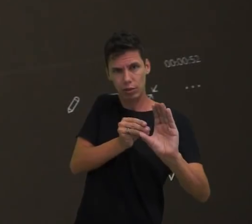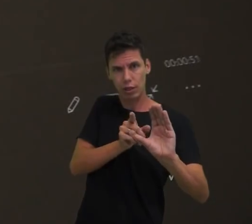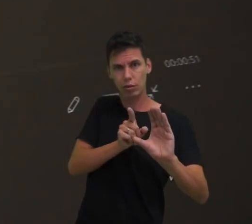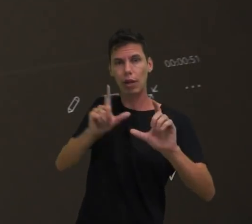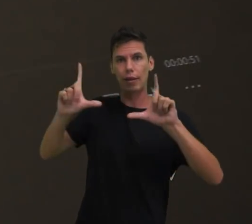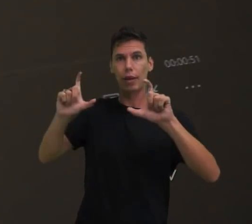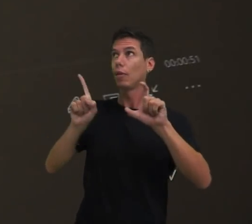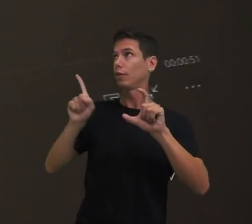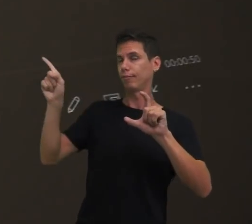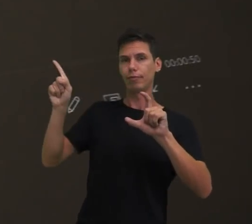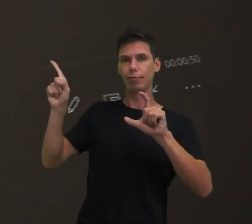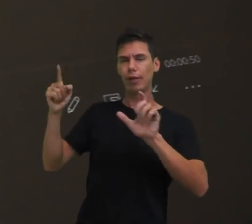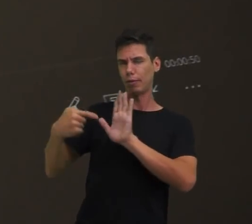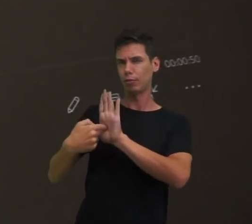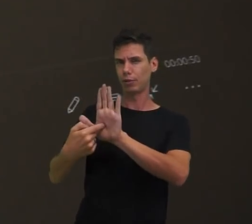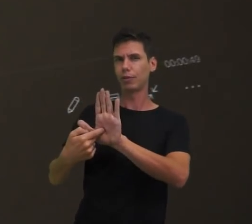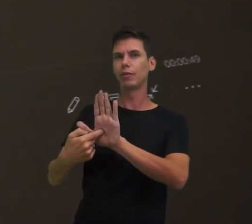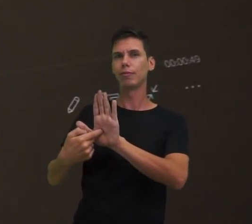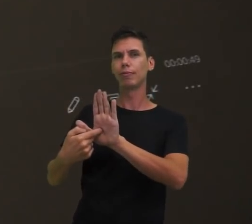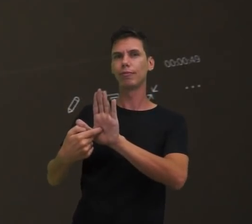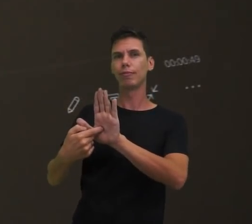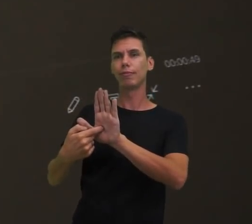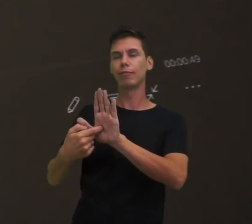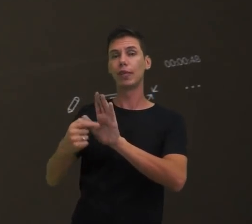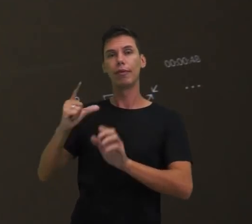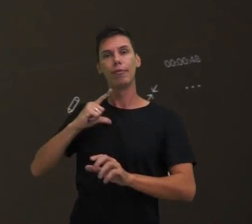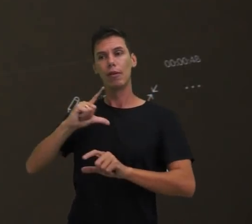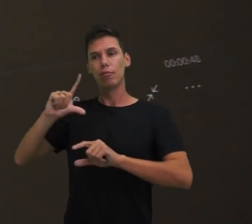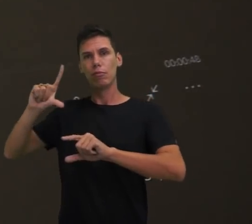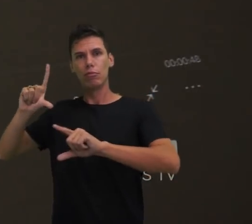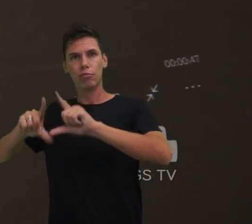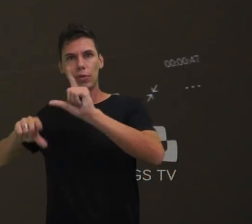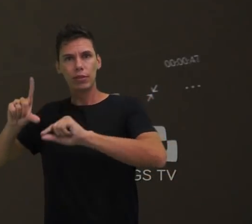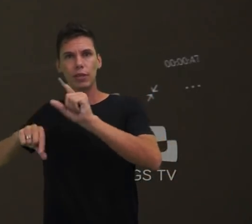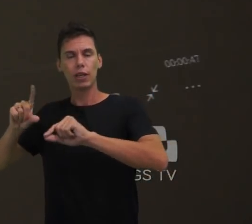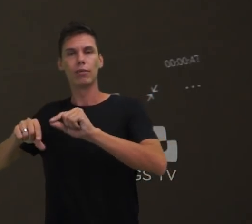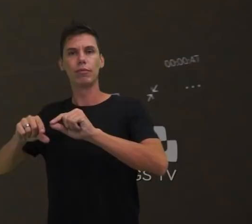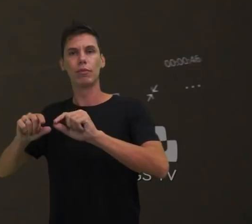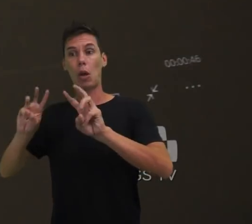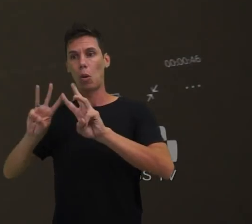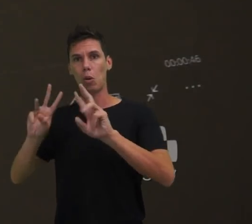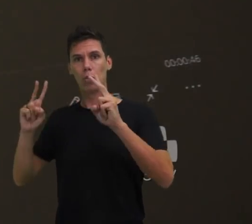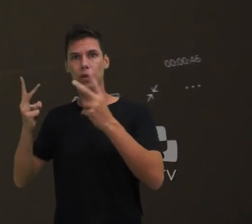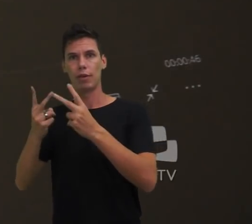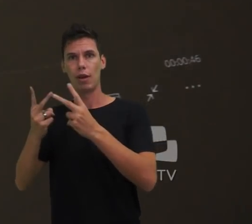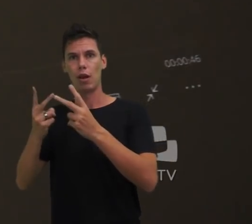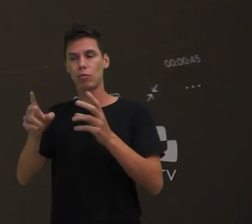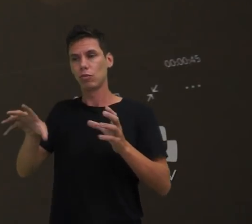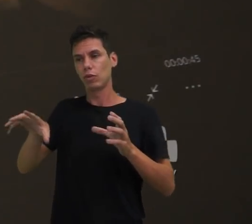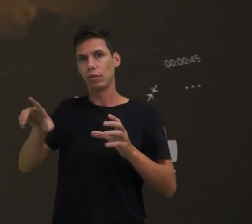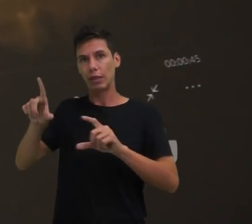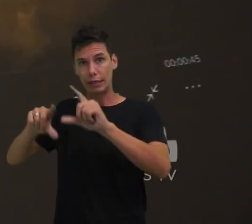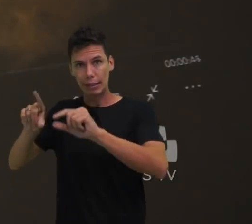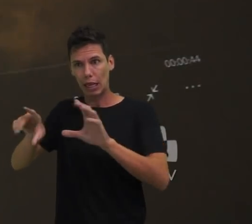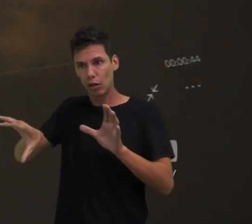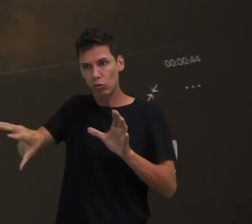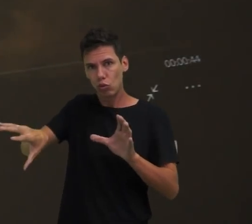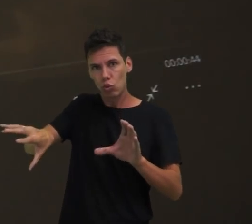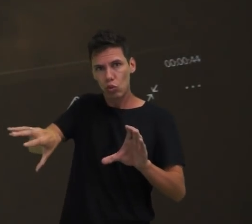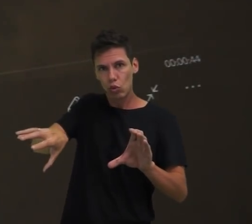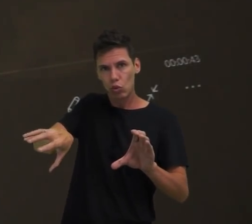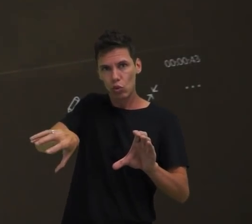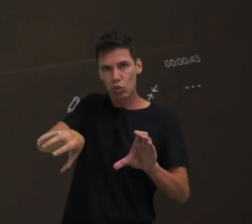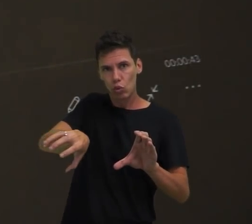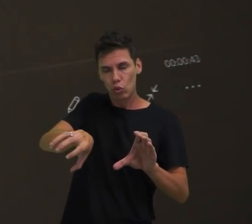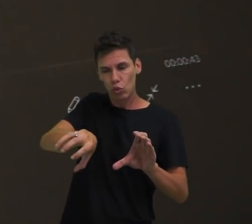negro por aqui, tá? Que está ele. E uma estrela passa perto e aí o material dessa estrela é arrancado, tá? E aí